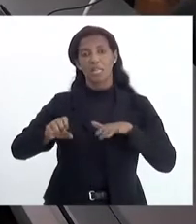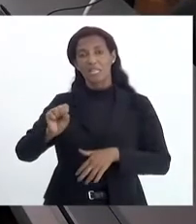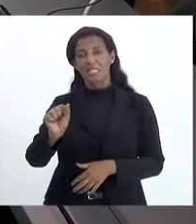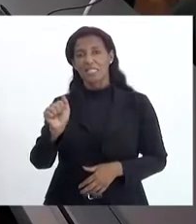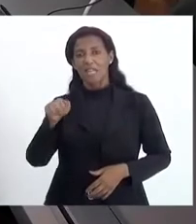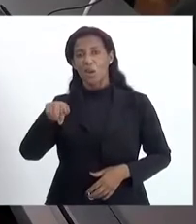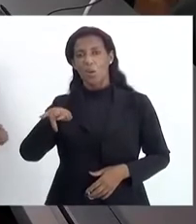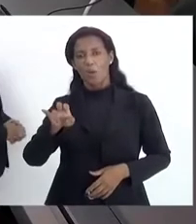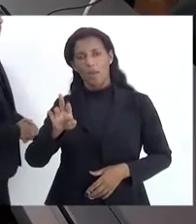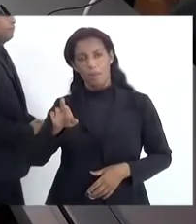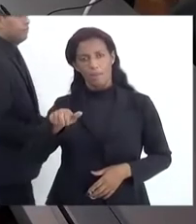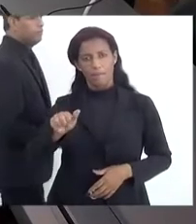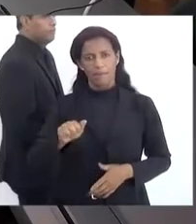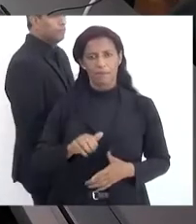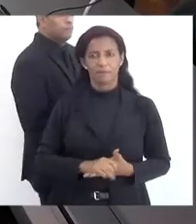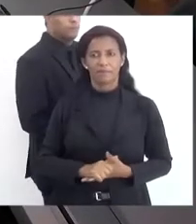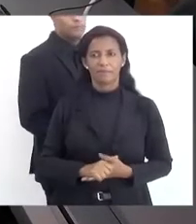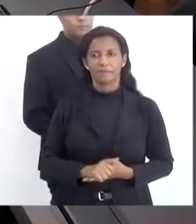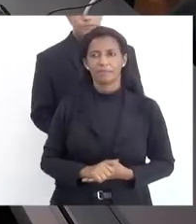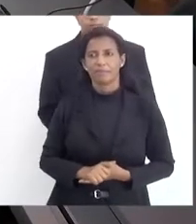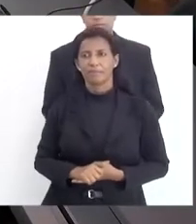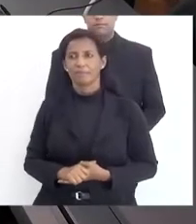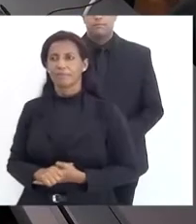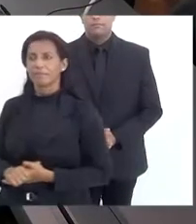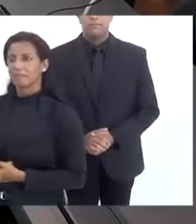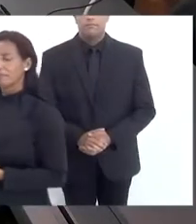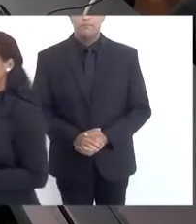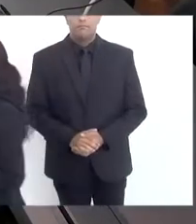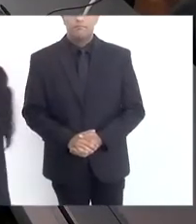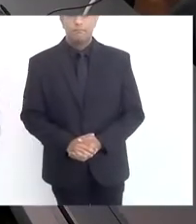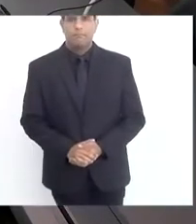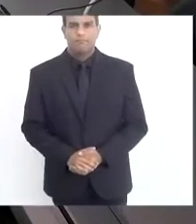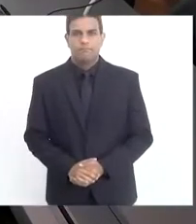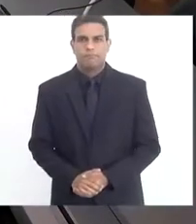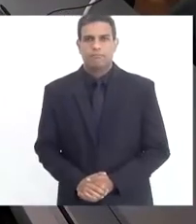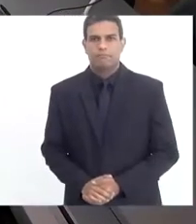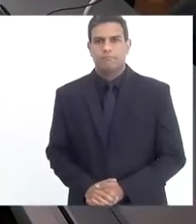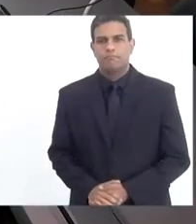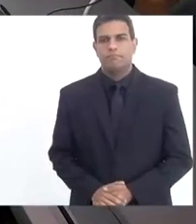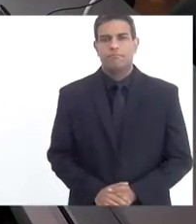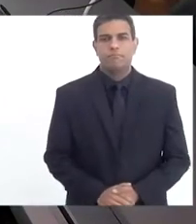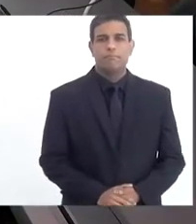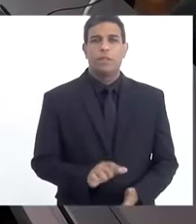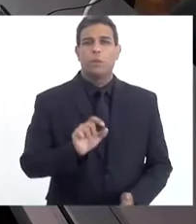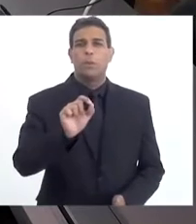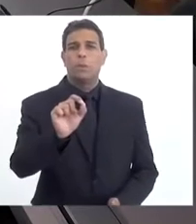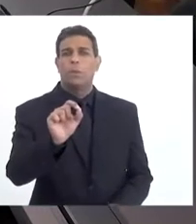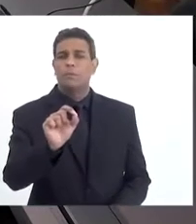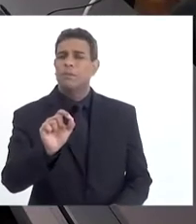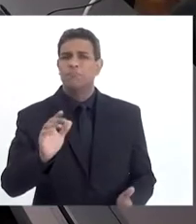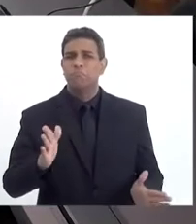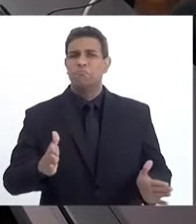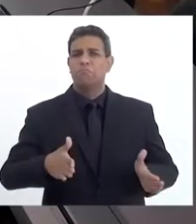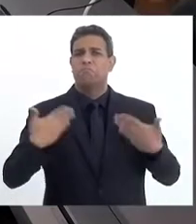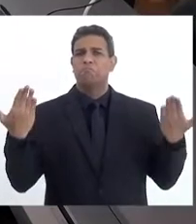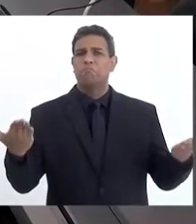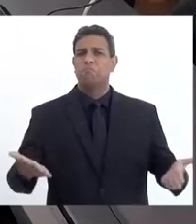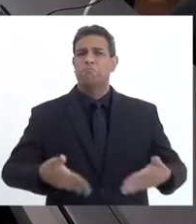Saquarema. É. Que coisa. Então, eu não sei, eu só queria fazer esse registro, porque realmente eu fiquei muito impactado